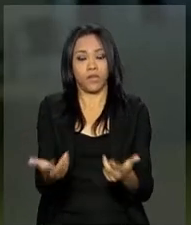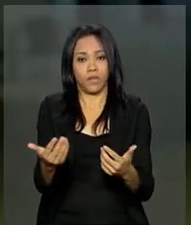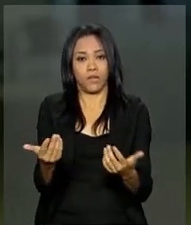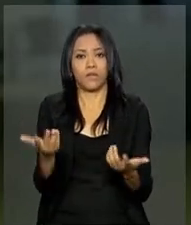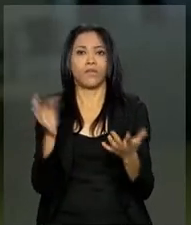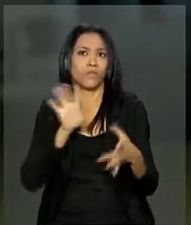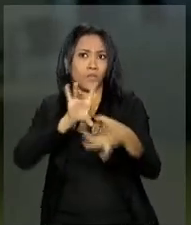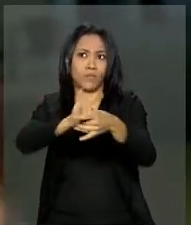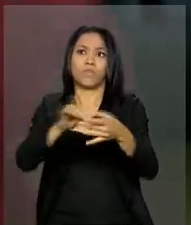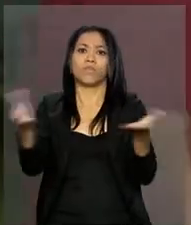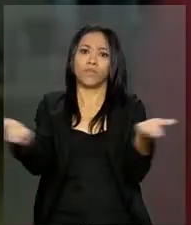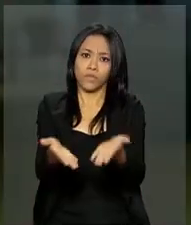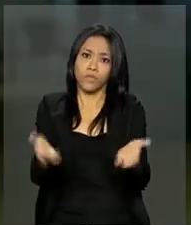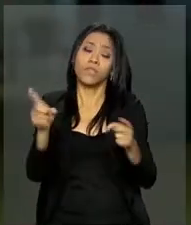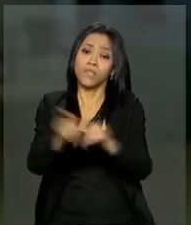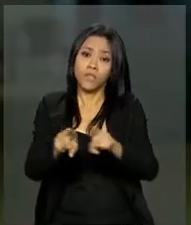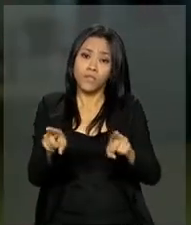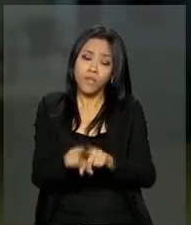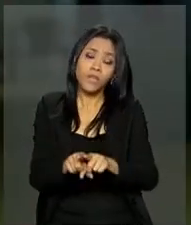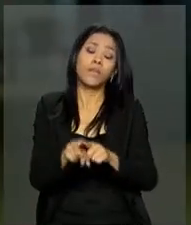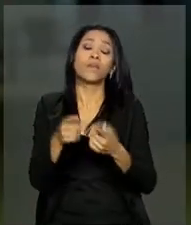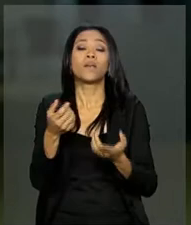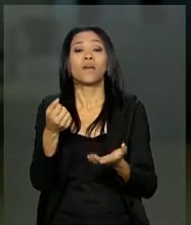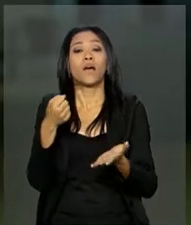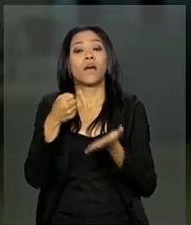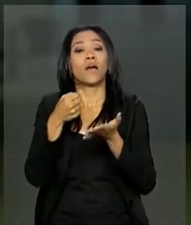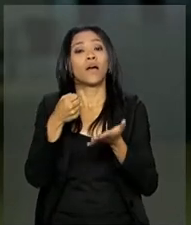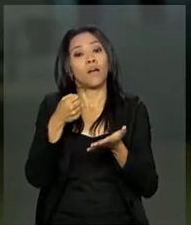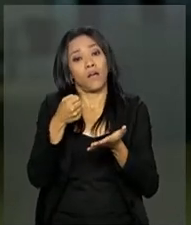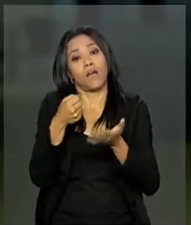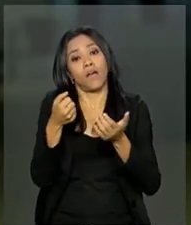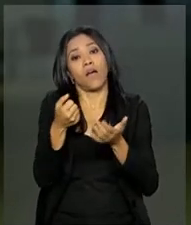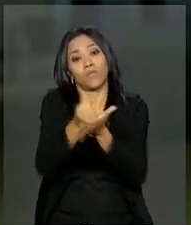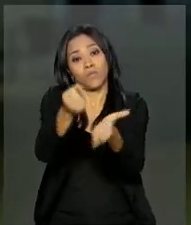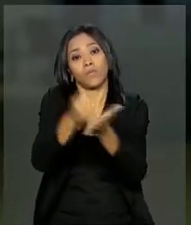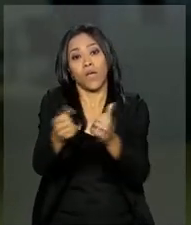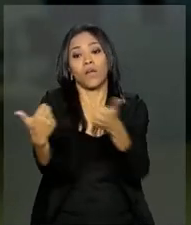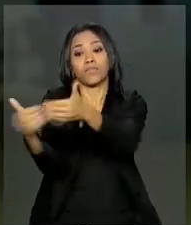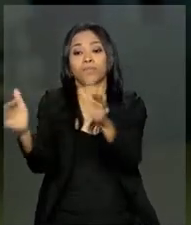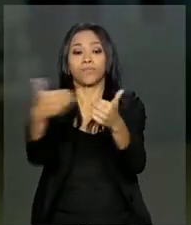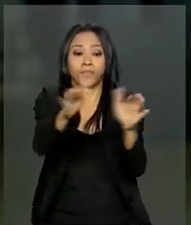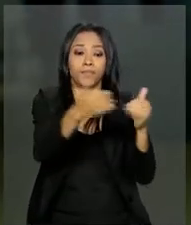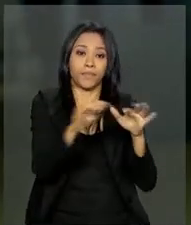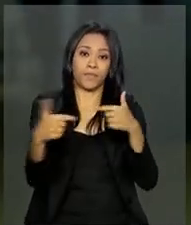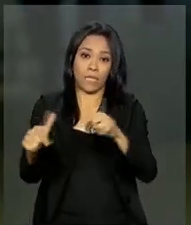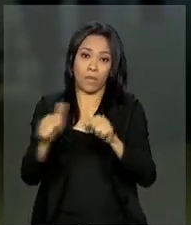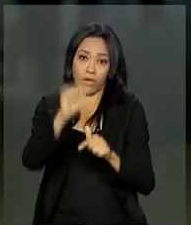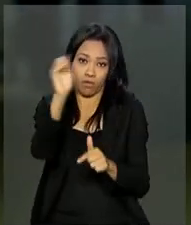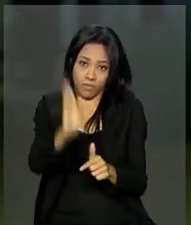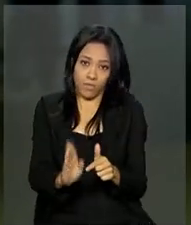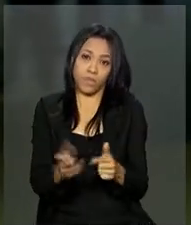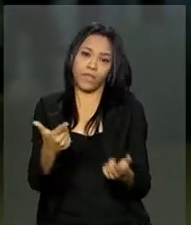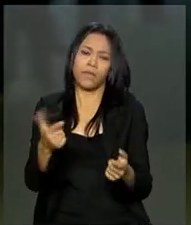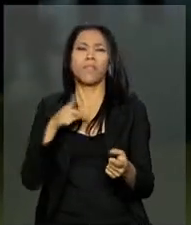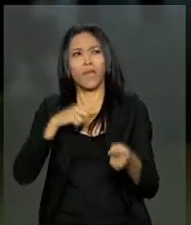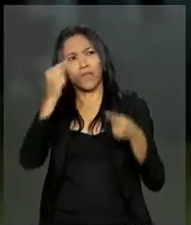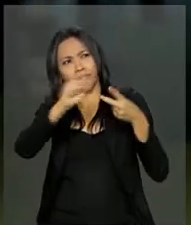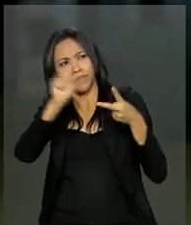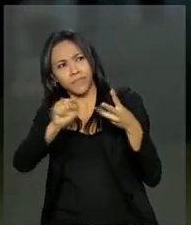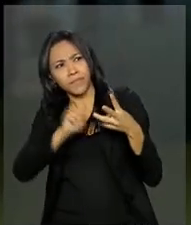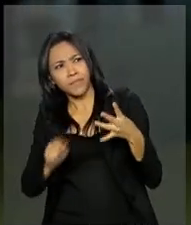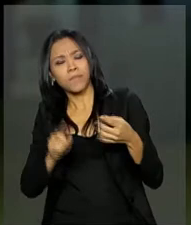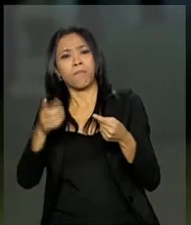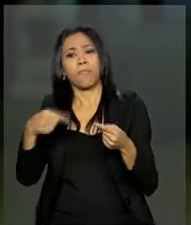tempos contemporâneos e contribuir também com a geração de empregos no país. Esse projeto de lei prevê, então, entre outros pontos, que